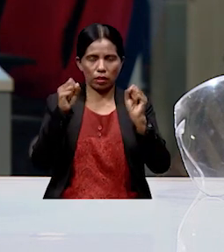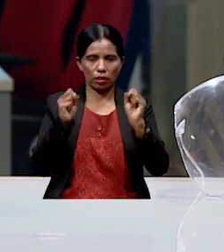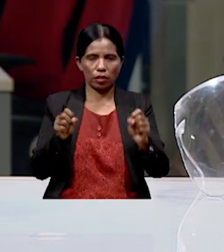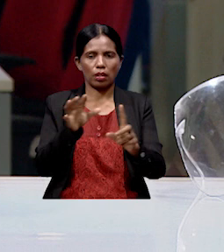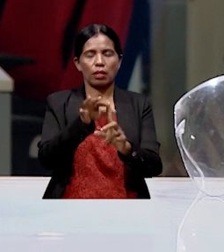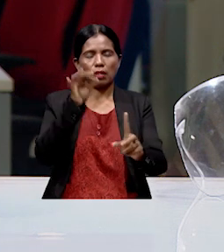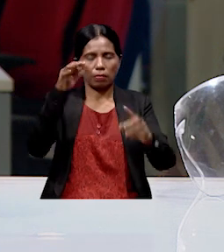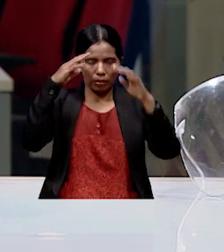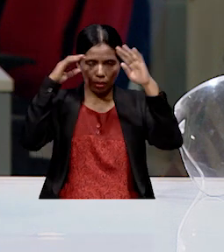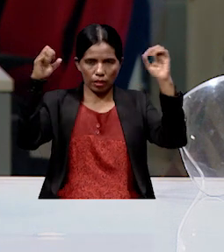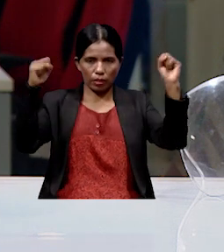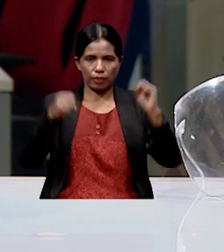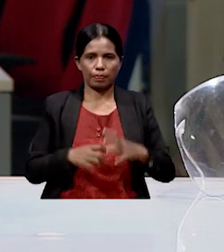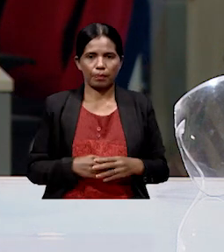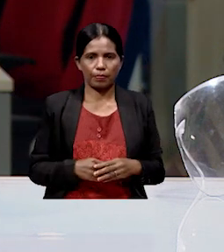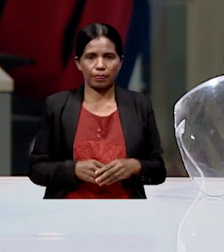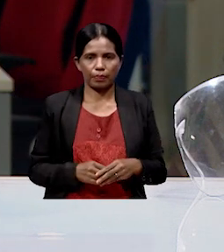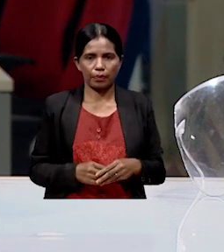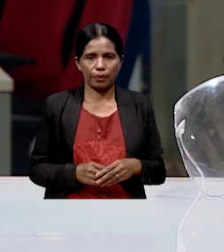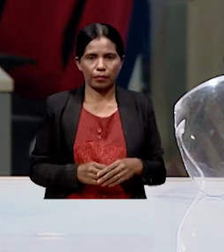eleição presidencial.